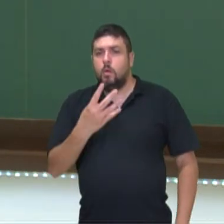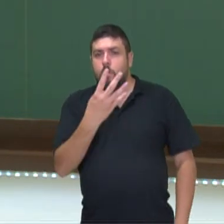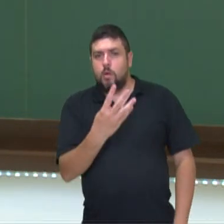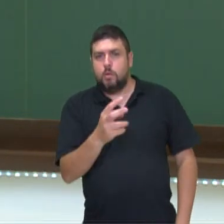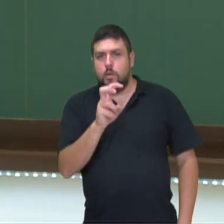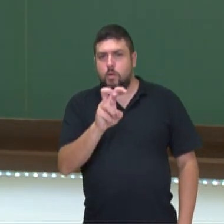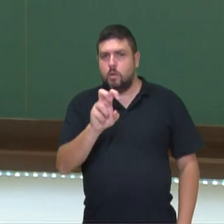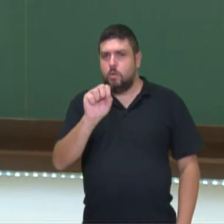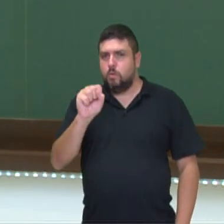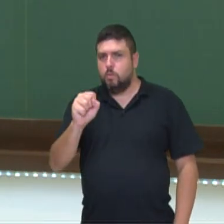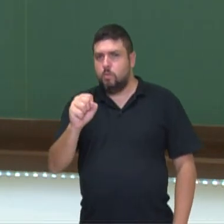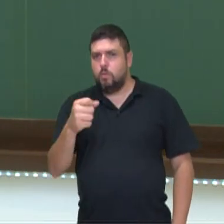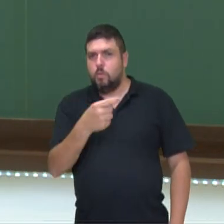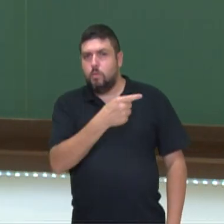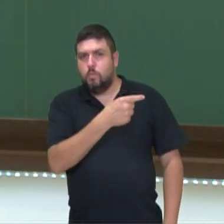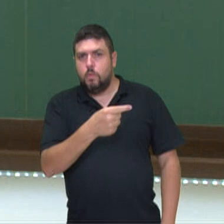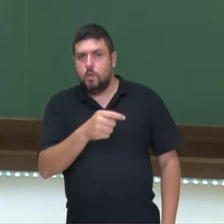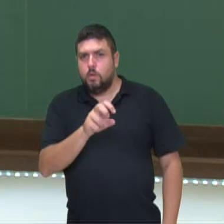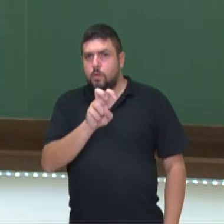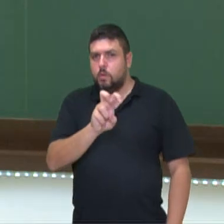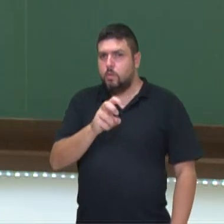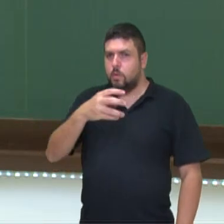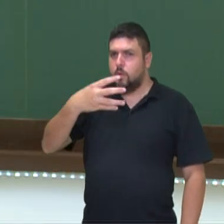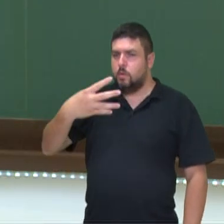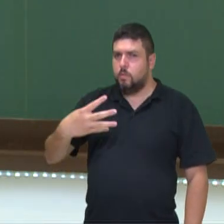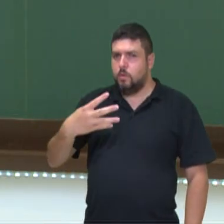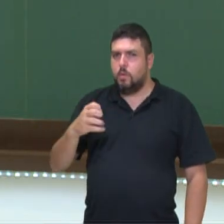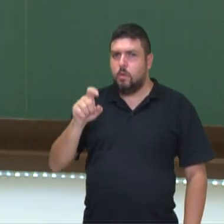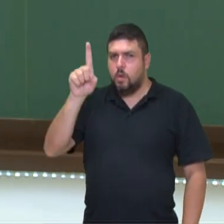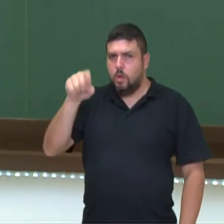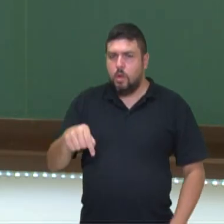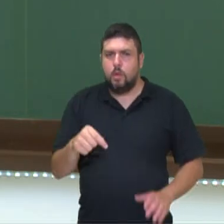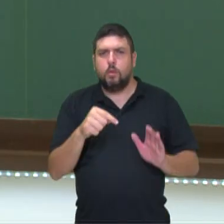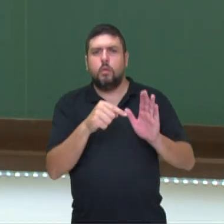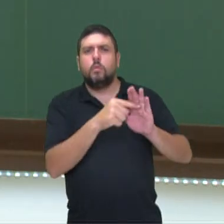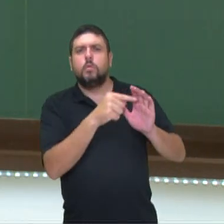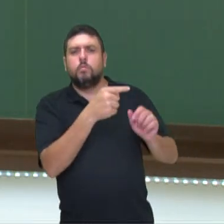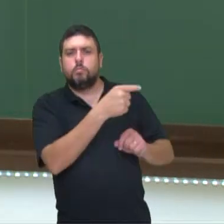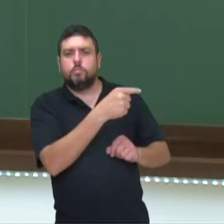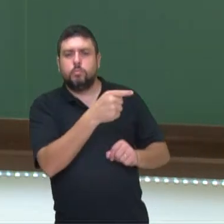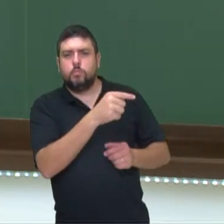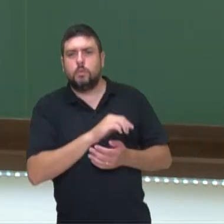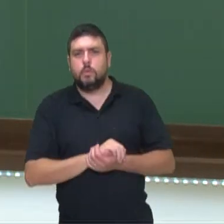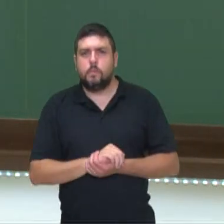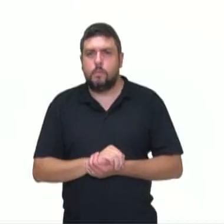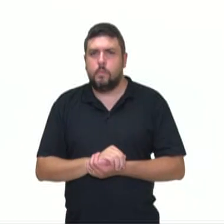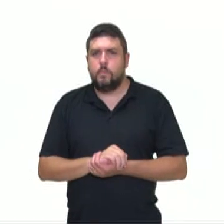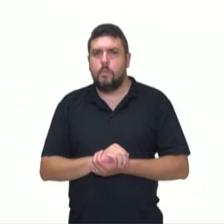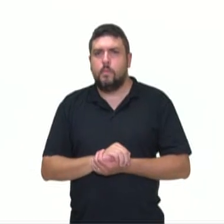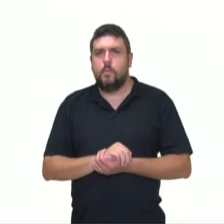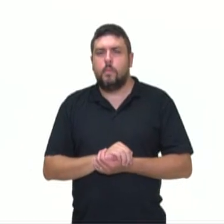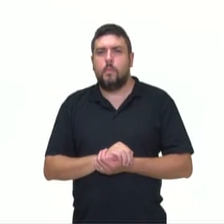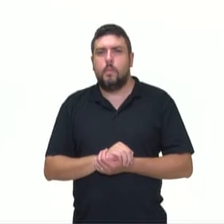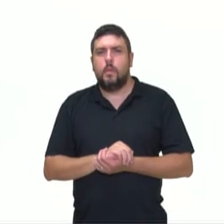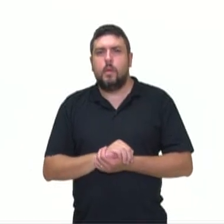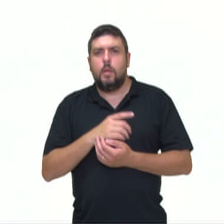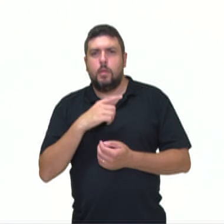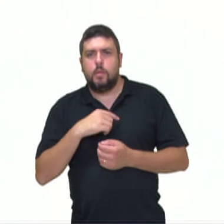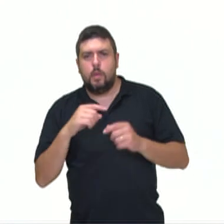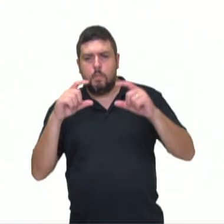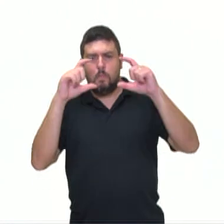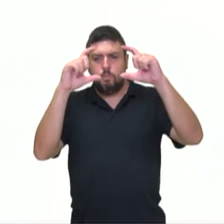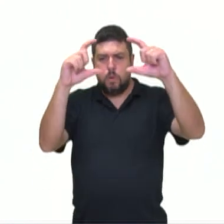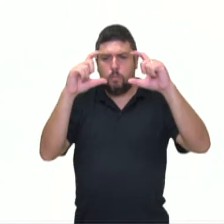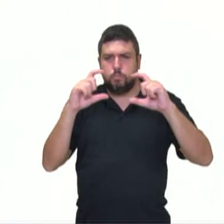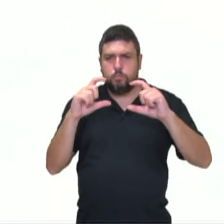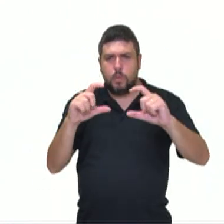menos 54, eu tenho uma subtração, onde eu tenho minuendo, subtraindo a diferença ou o resto, que são os termos